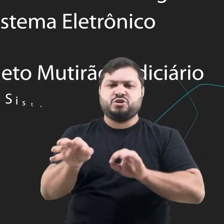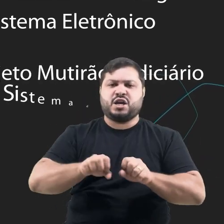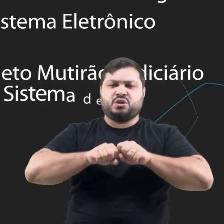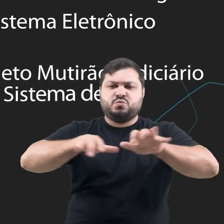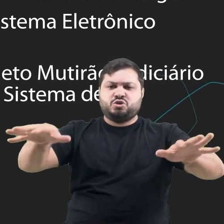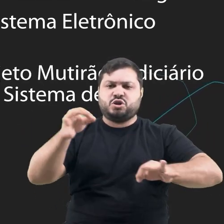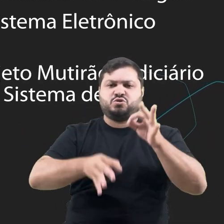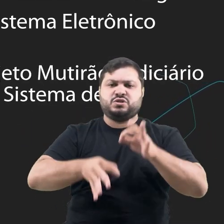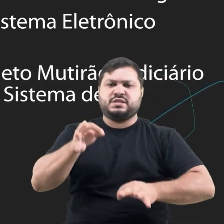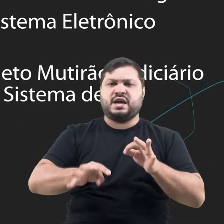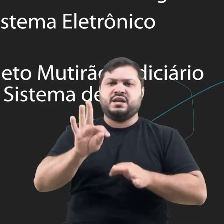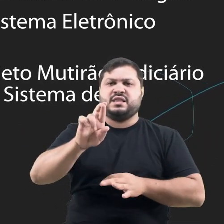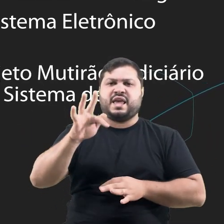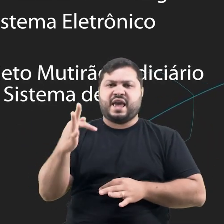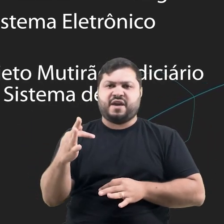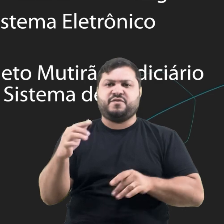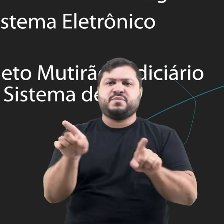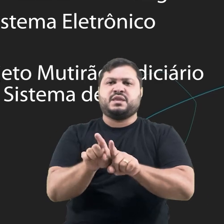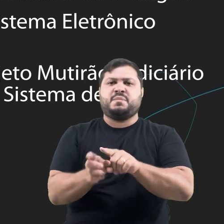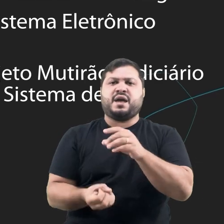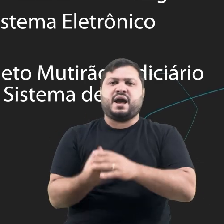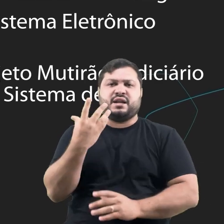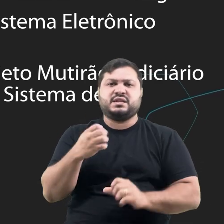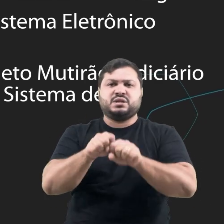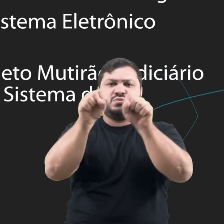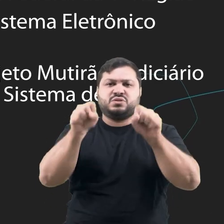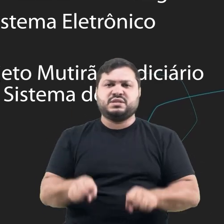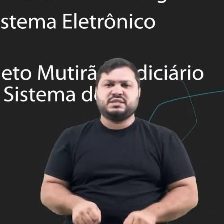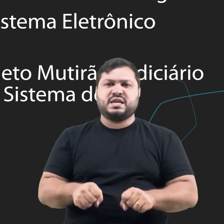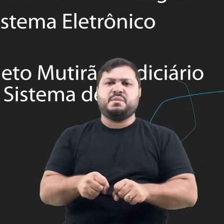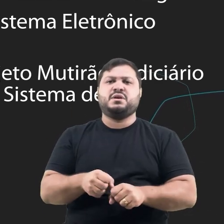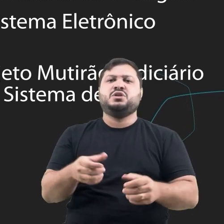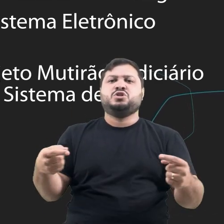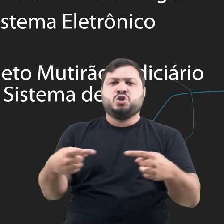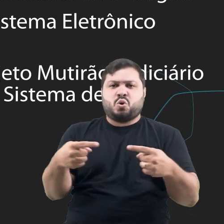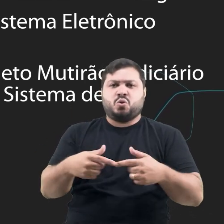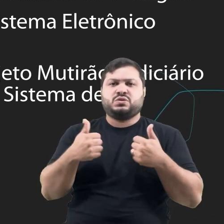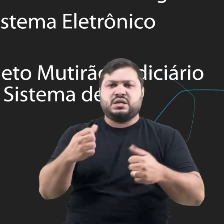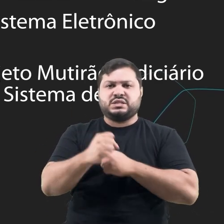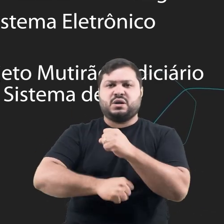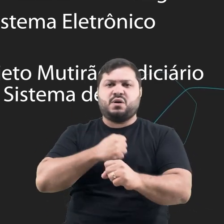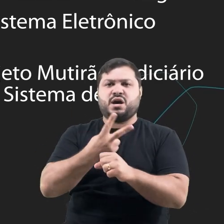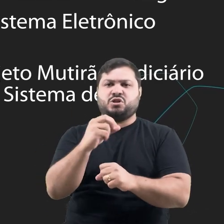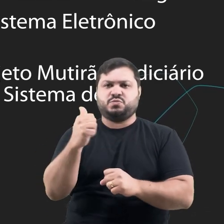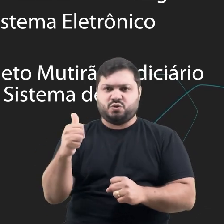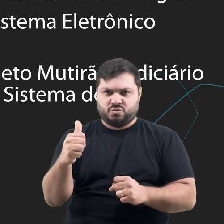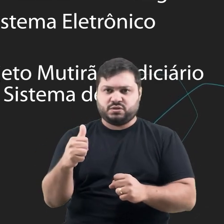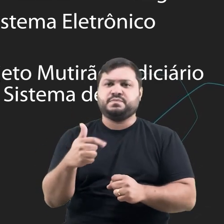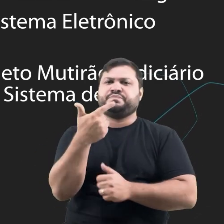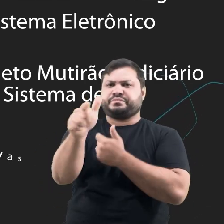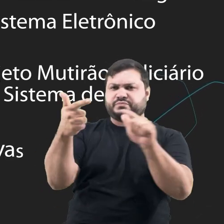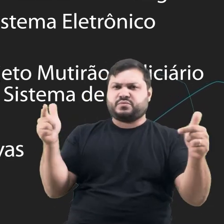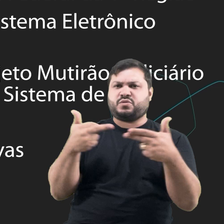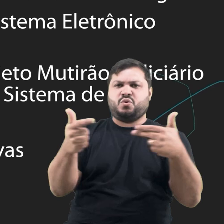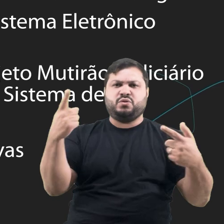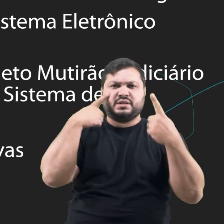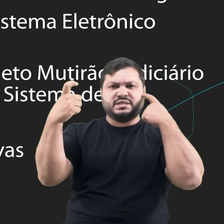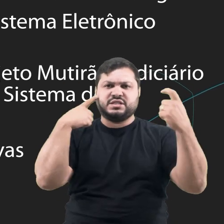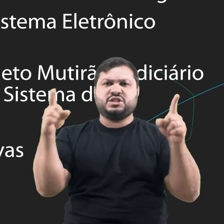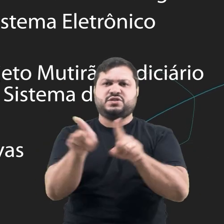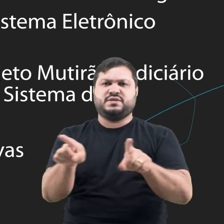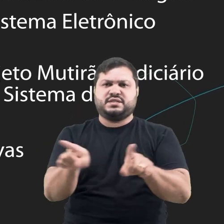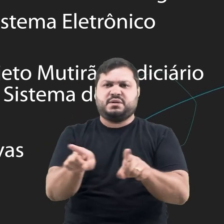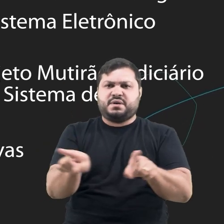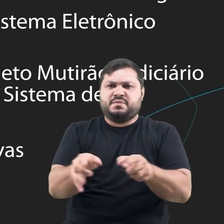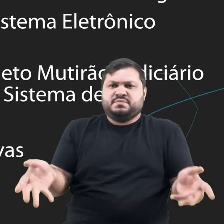Mutirão Judiciário do TRF e a criação do Sistema de Conciliação em 2011, entre outras iniciativas